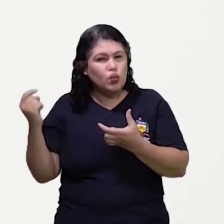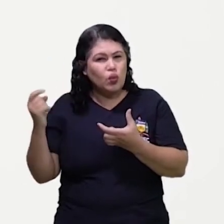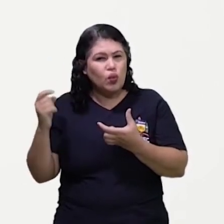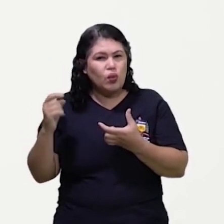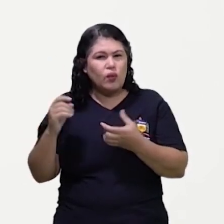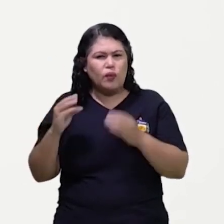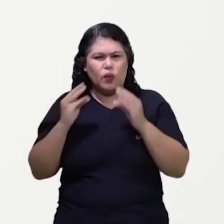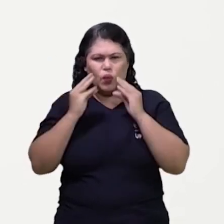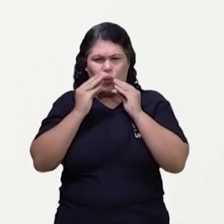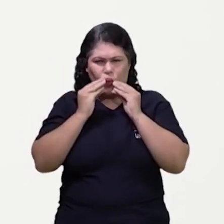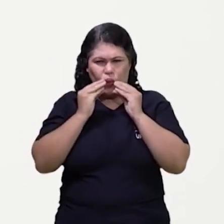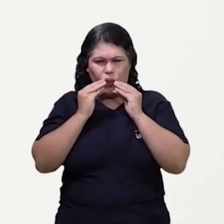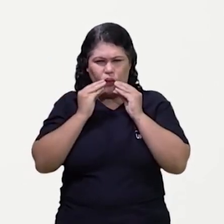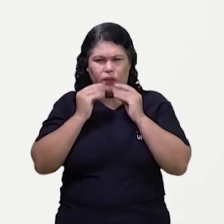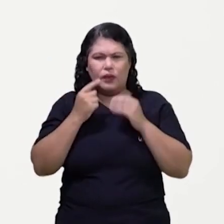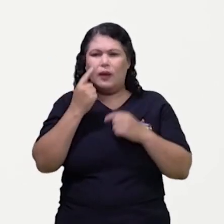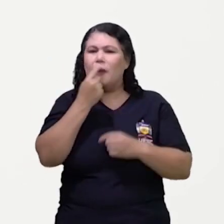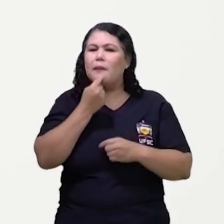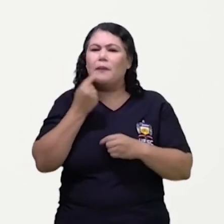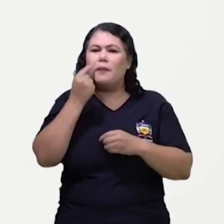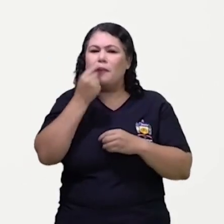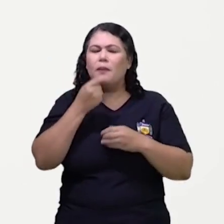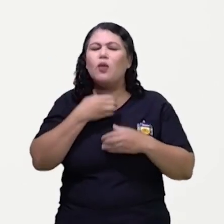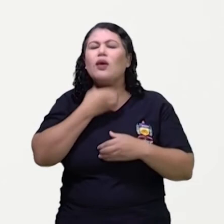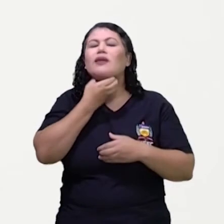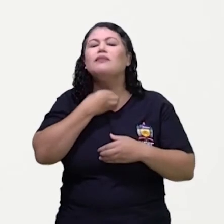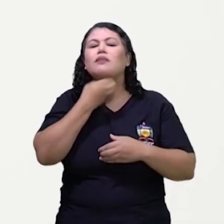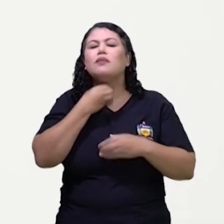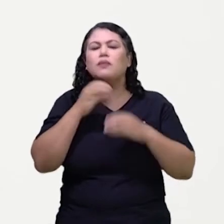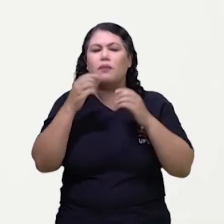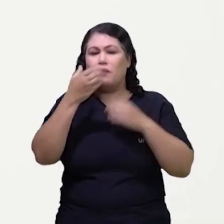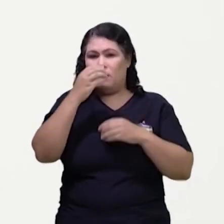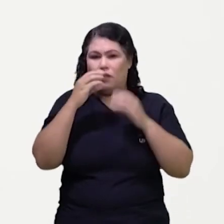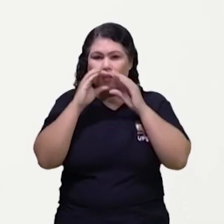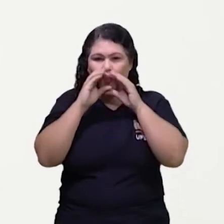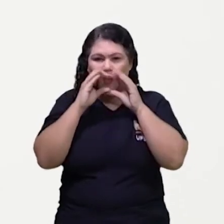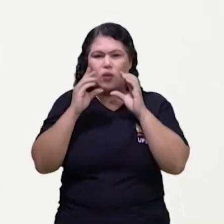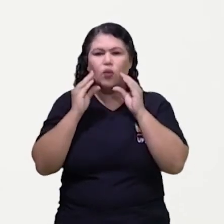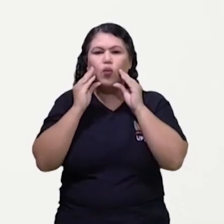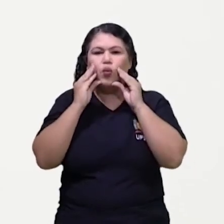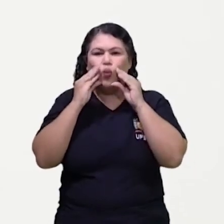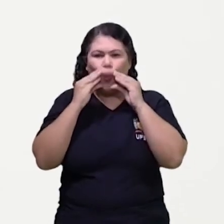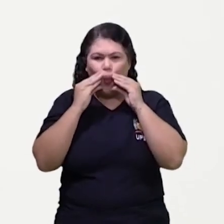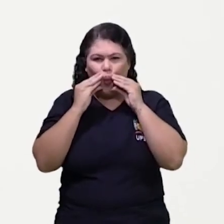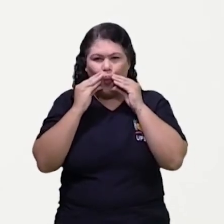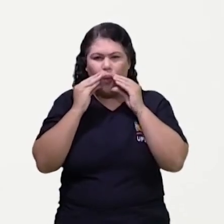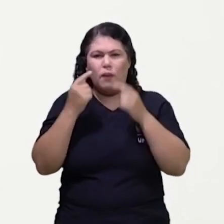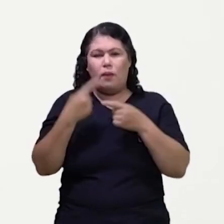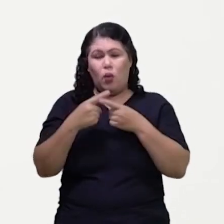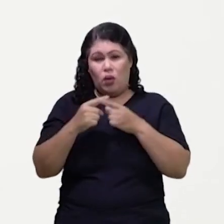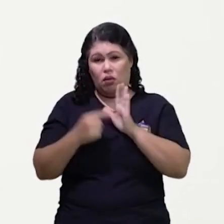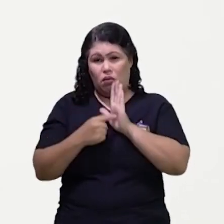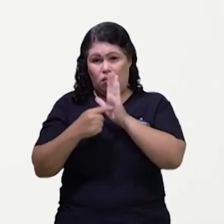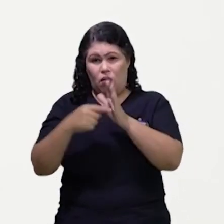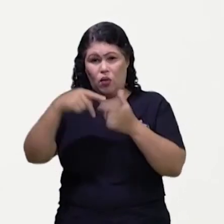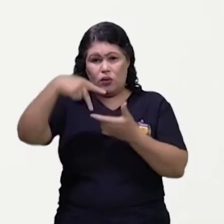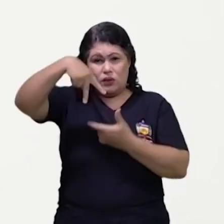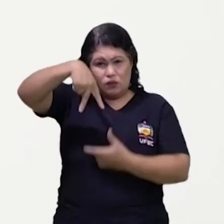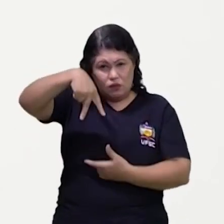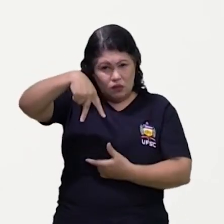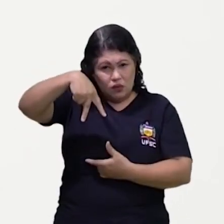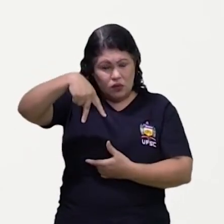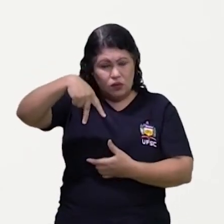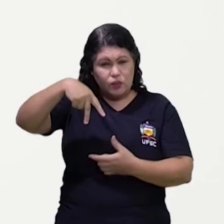o circunflexo, ok? Sílabas tônicas fechadas é o circunflexo.